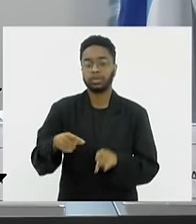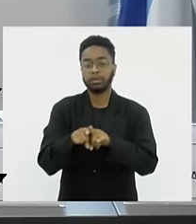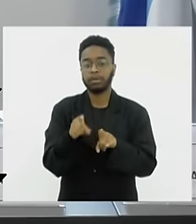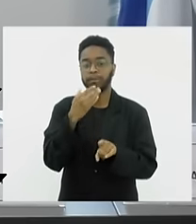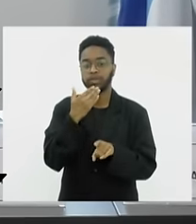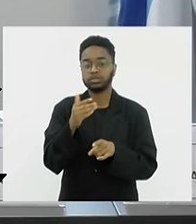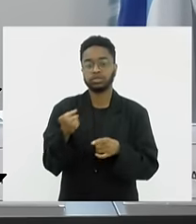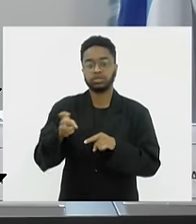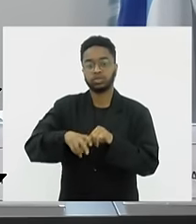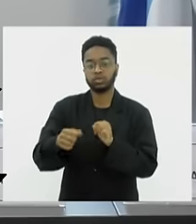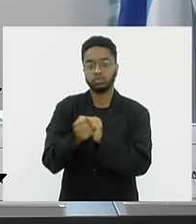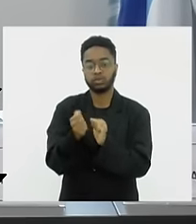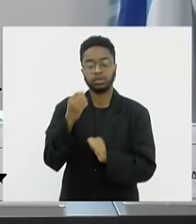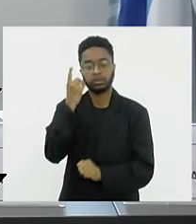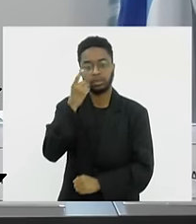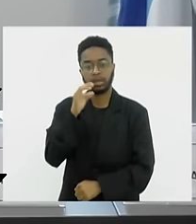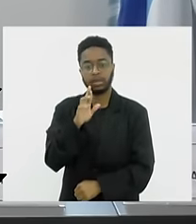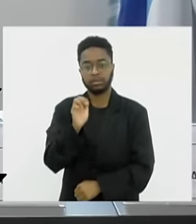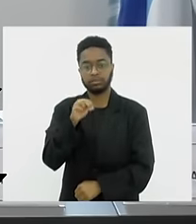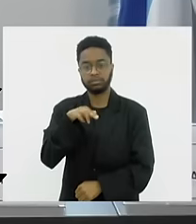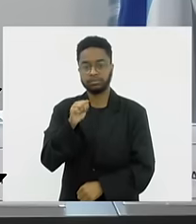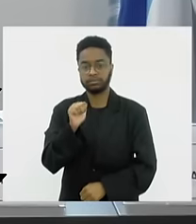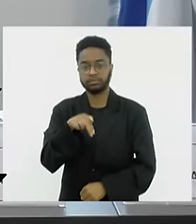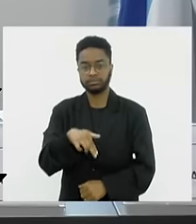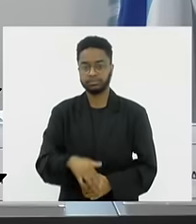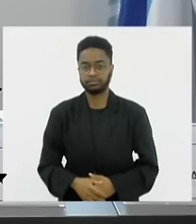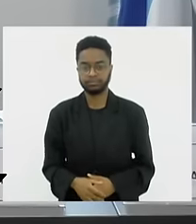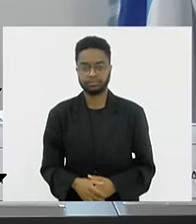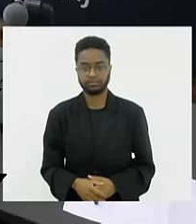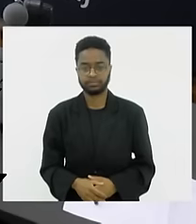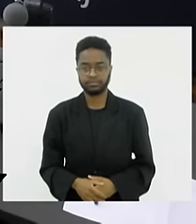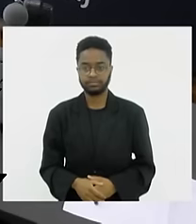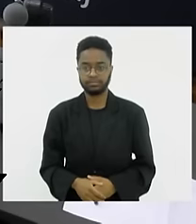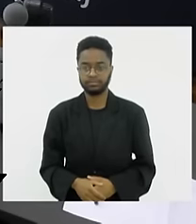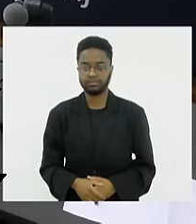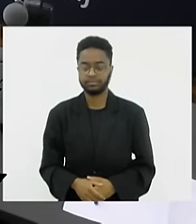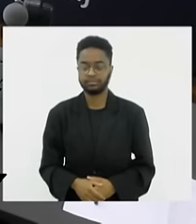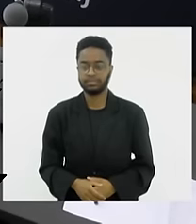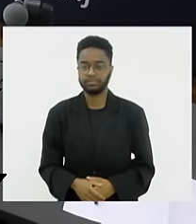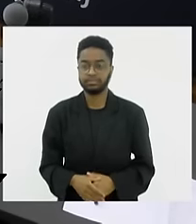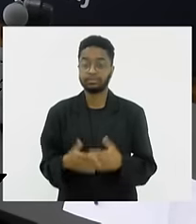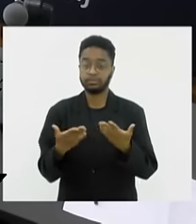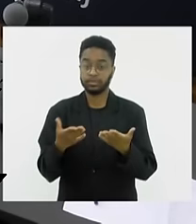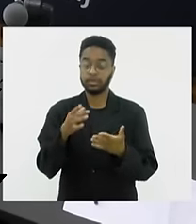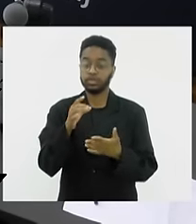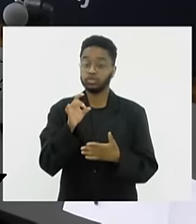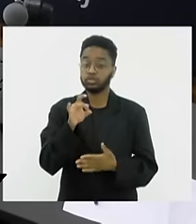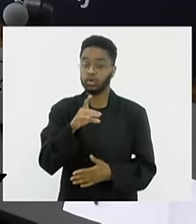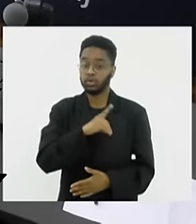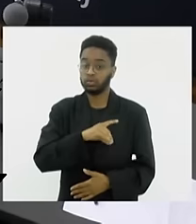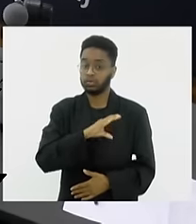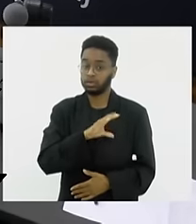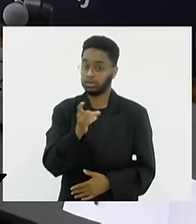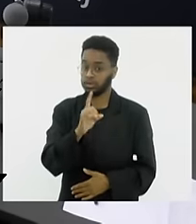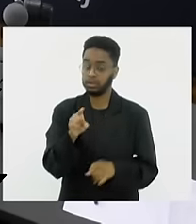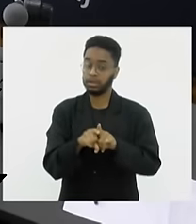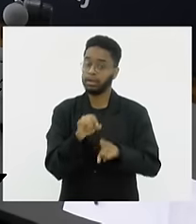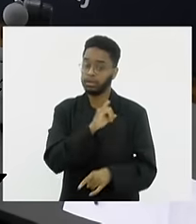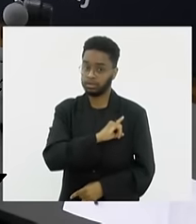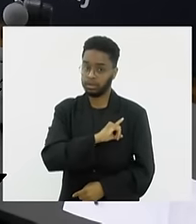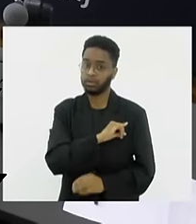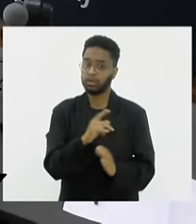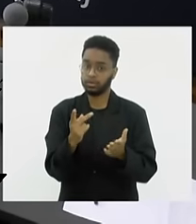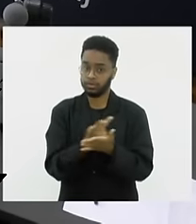conosco aqui, deputado Renan Jordi. Deputado Delaroli. Não é só em Caxias, Dinos, como em Itaboraí, eu acho